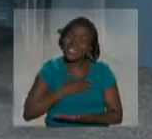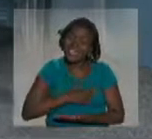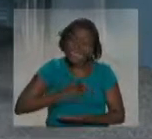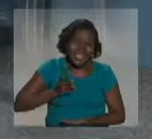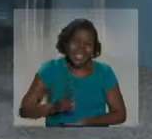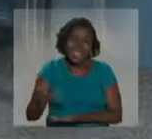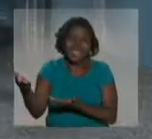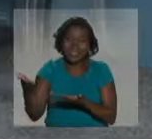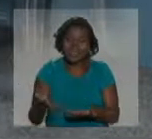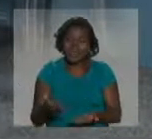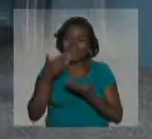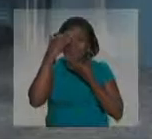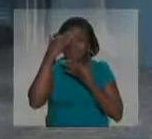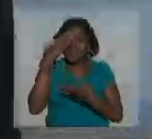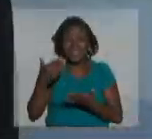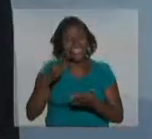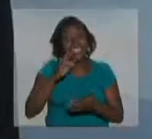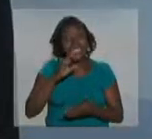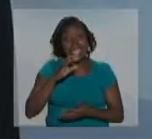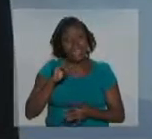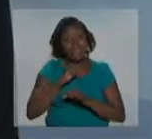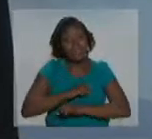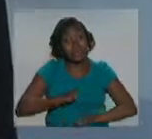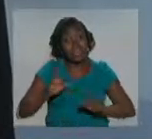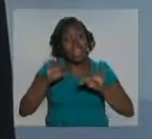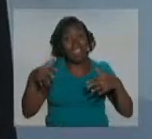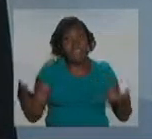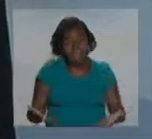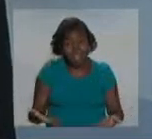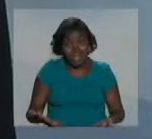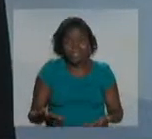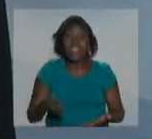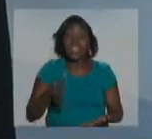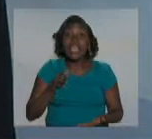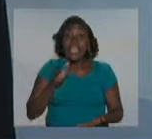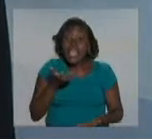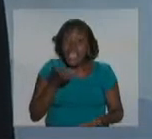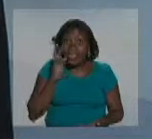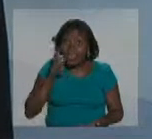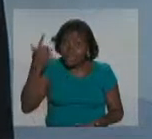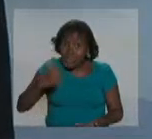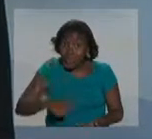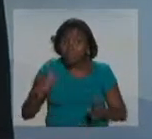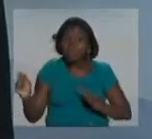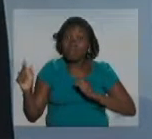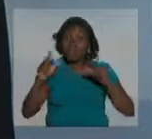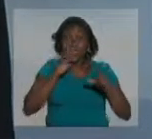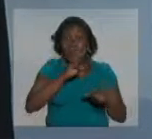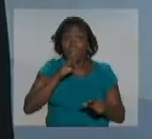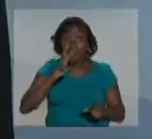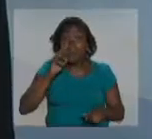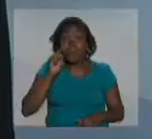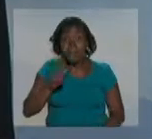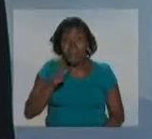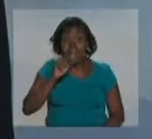bem-vindos sempre. Obrigado. Muito obrigado. E o TCE Notícia de hoje fica por aqui. Para assistir novamente a este programa, acesse